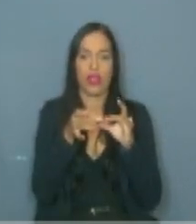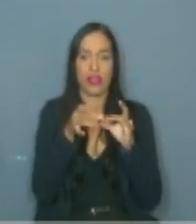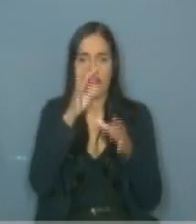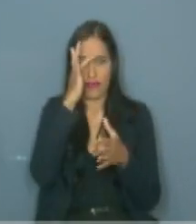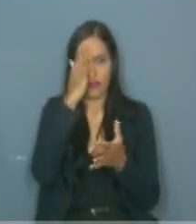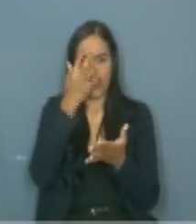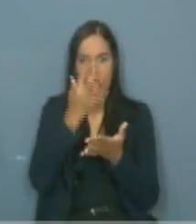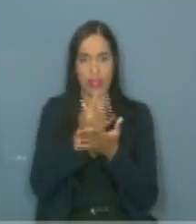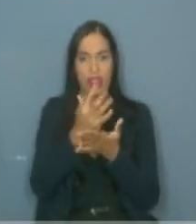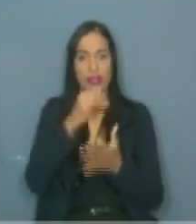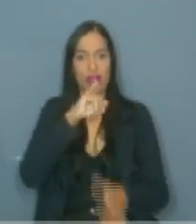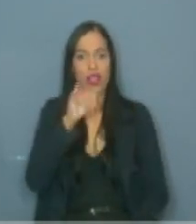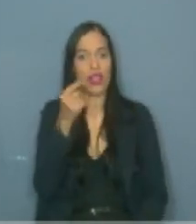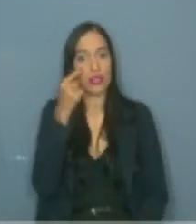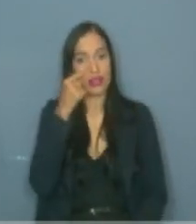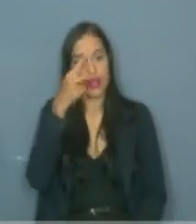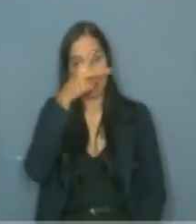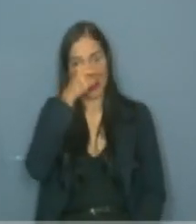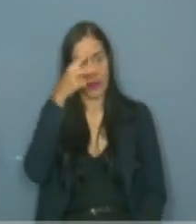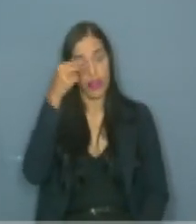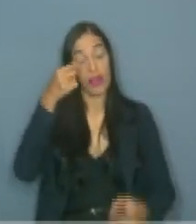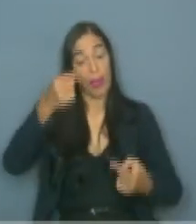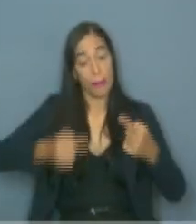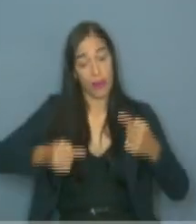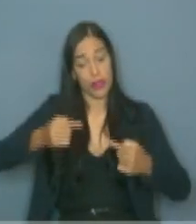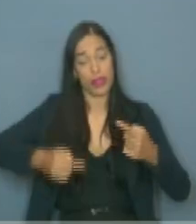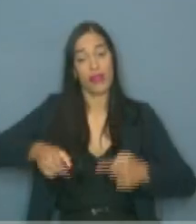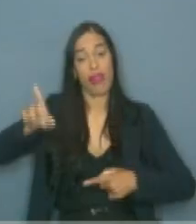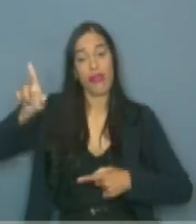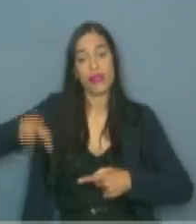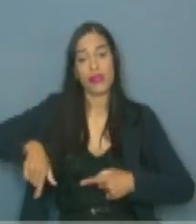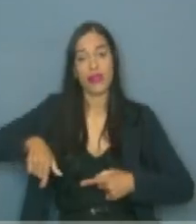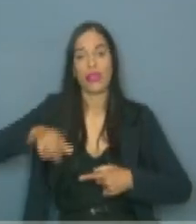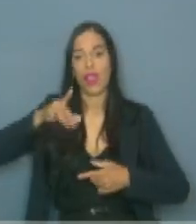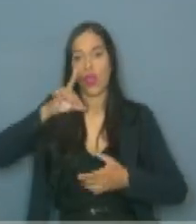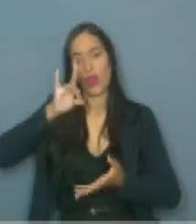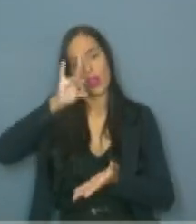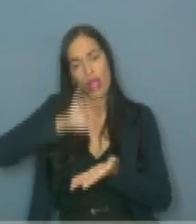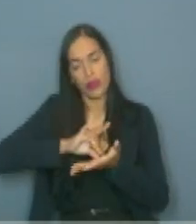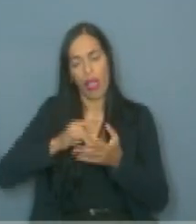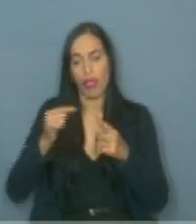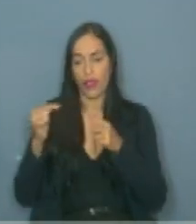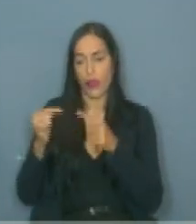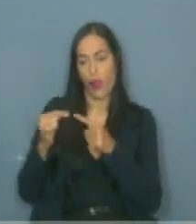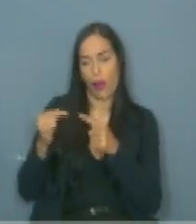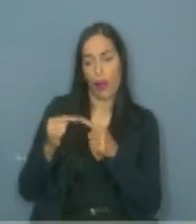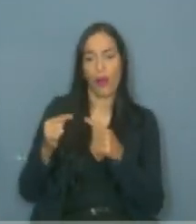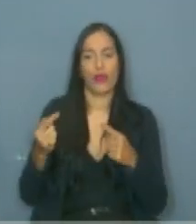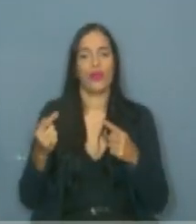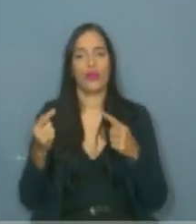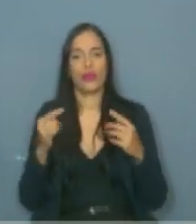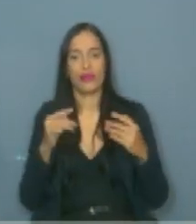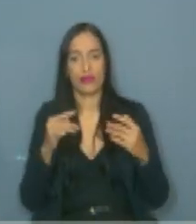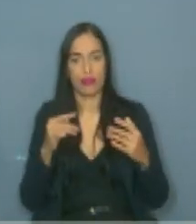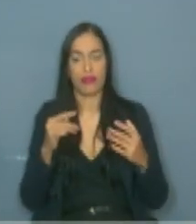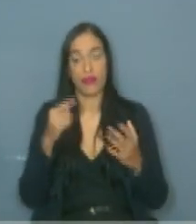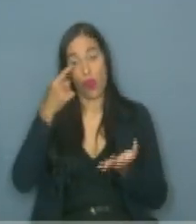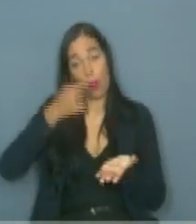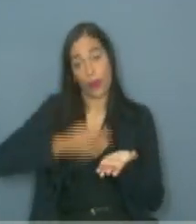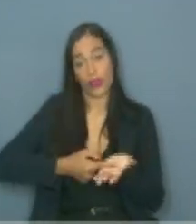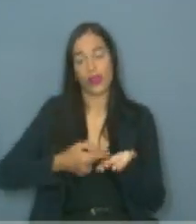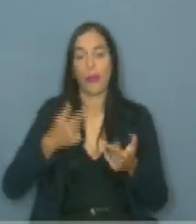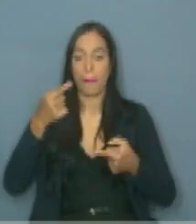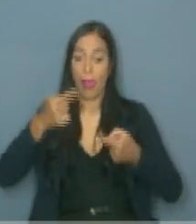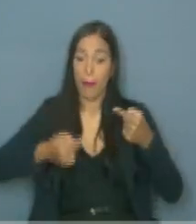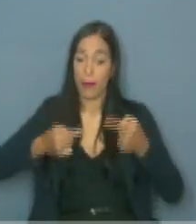lealdade com o Poder Executivo. Eu acredito que, inclusive, a política se faz desse jeito, se faz com lealdade, se faz com acordo, se faz cumprindo o que se fala, mas a política